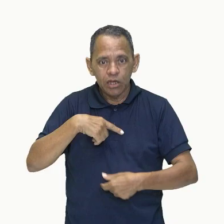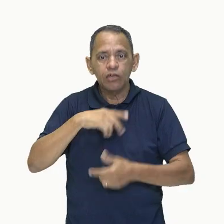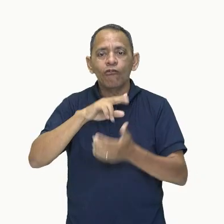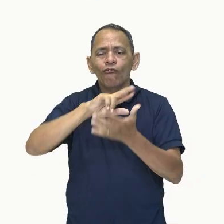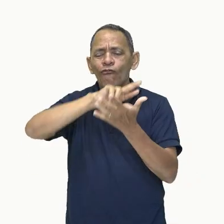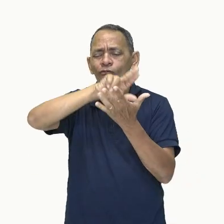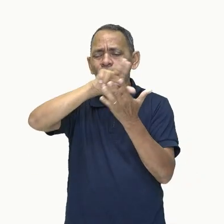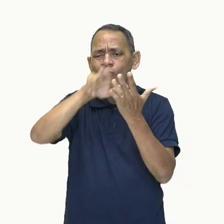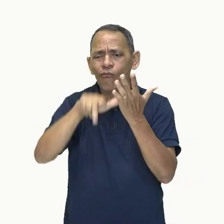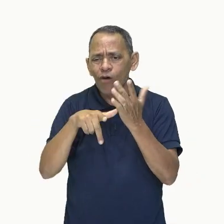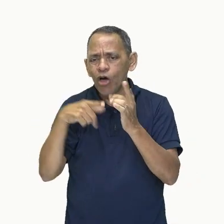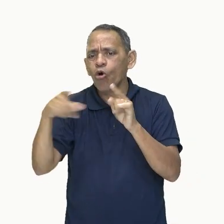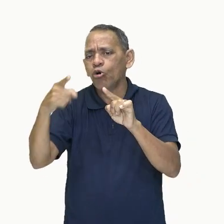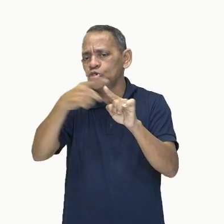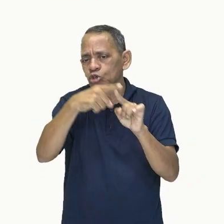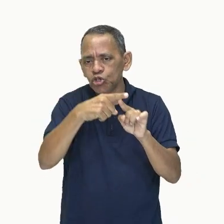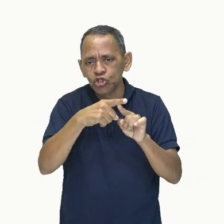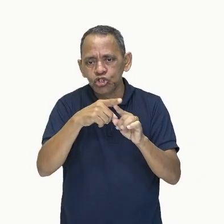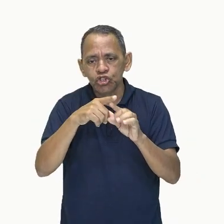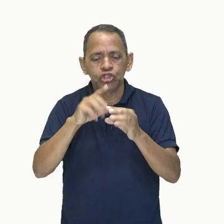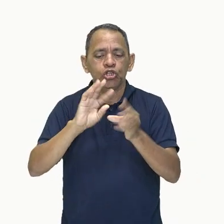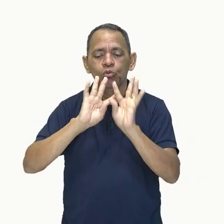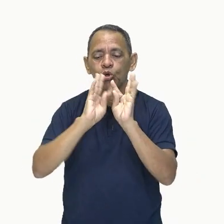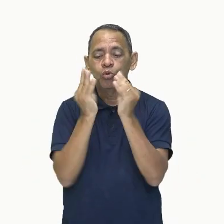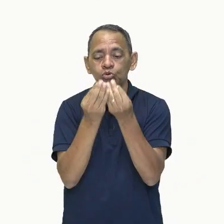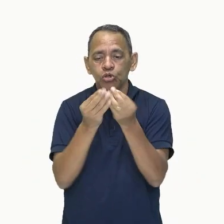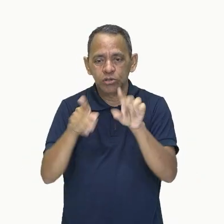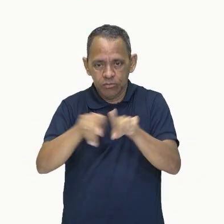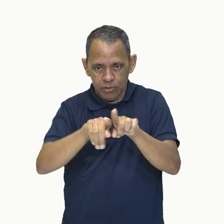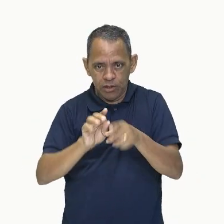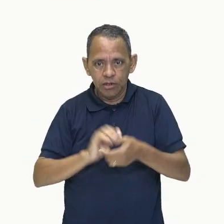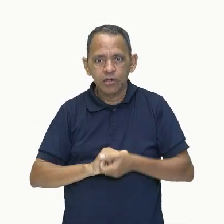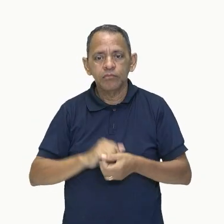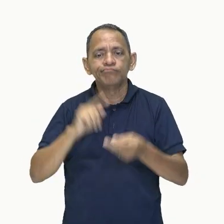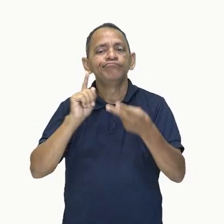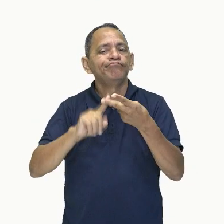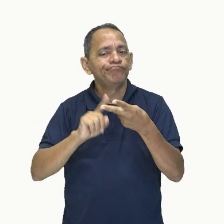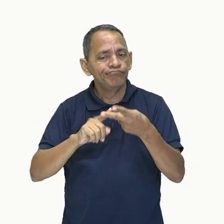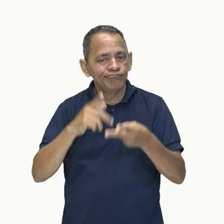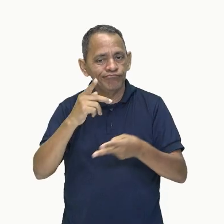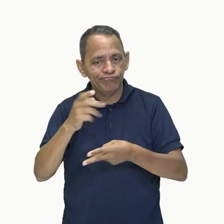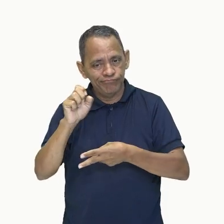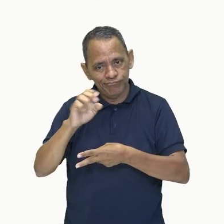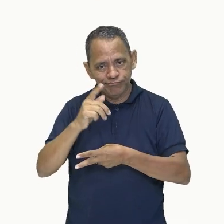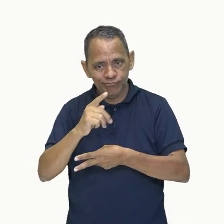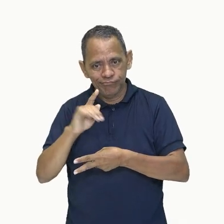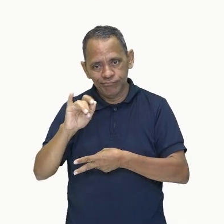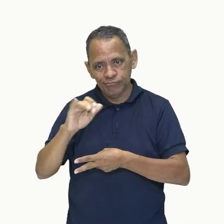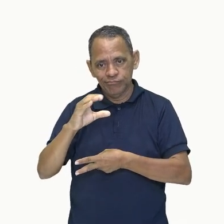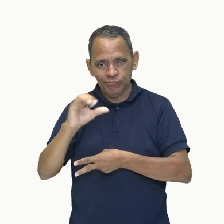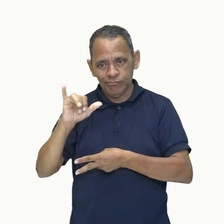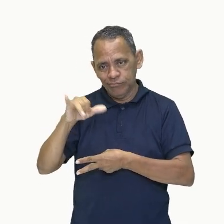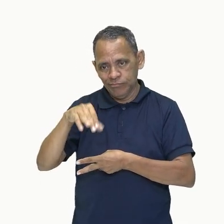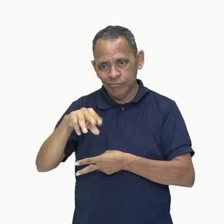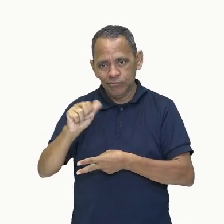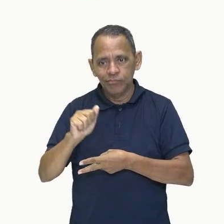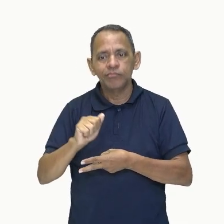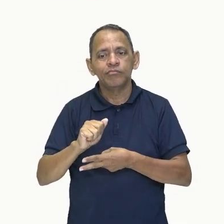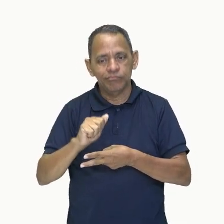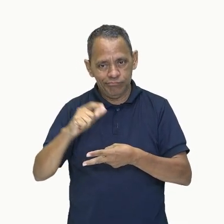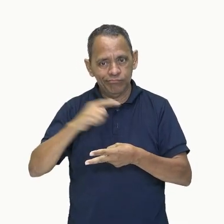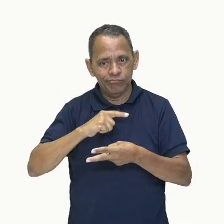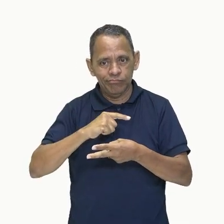substâncias, né, como a gente falou, a lipase, né, a tripsina. Então, nós teremos esse processo